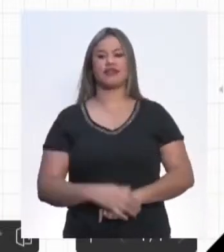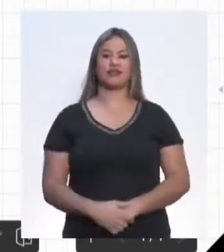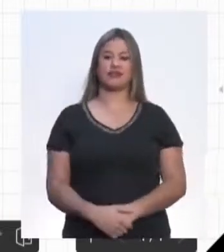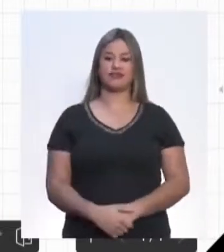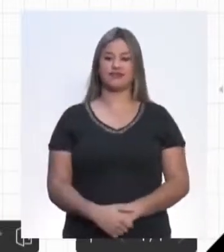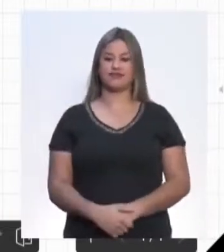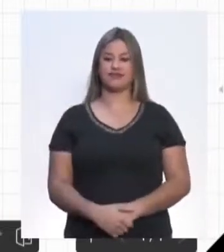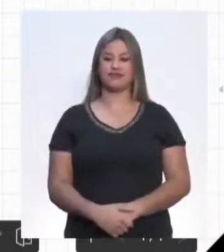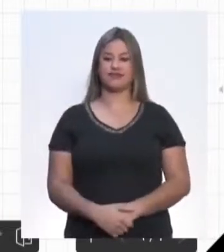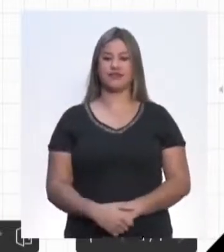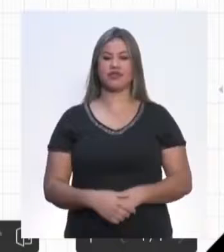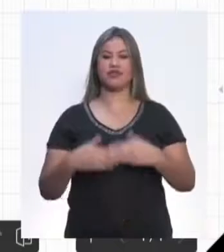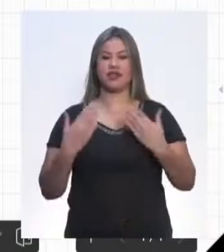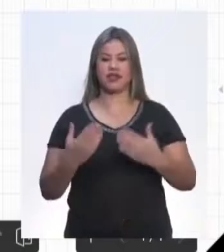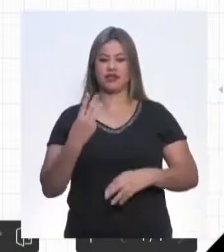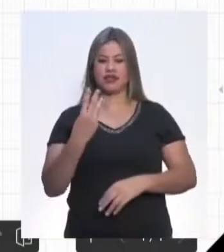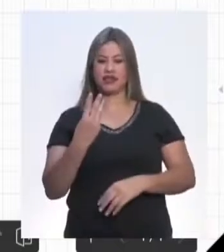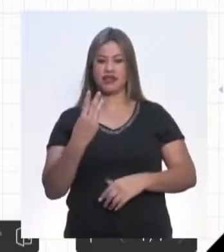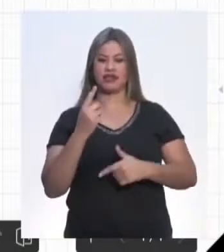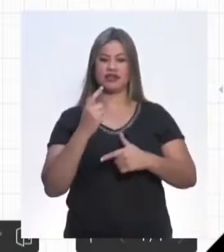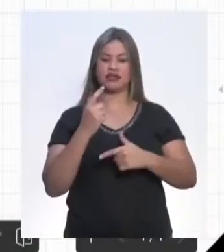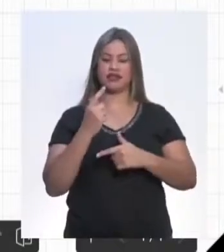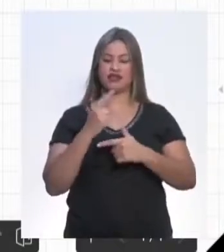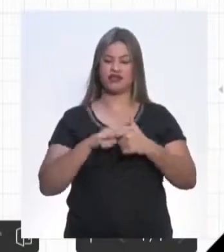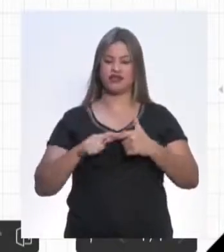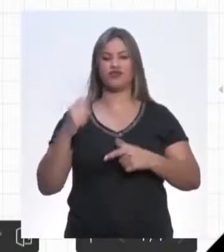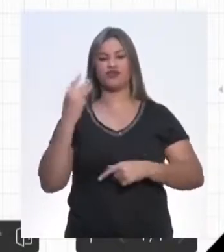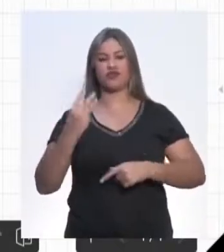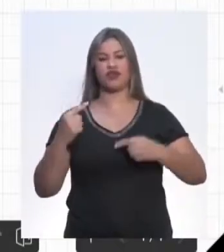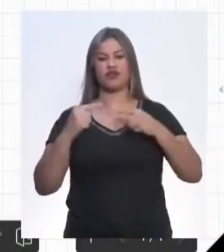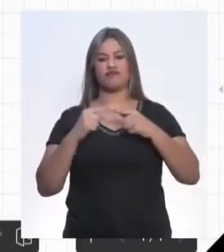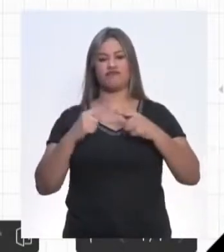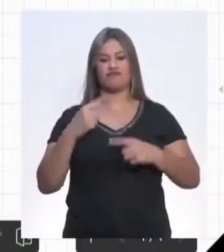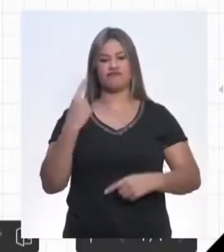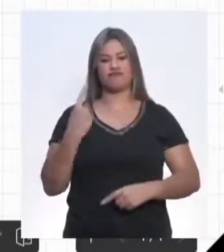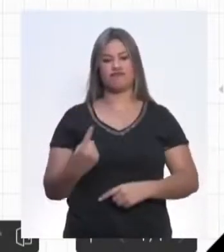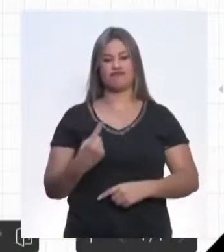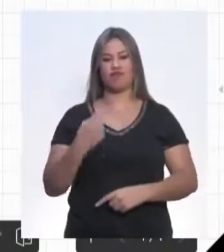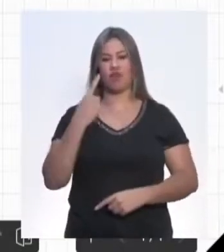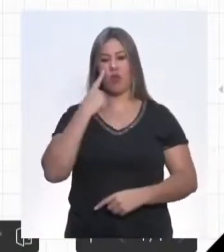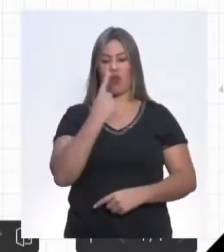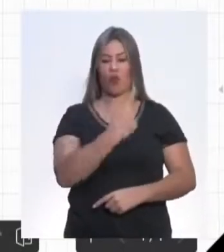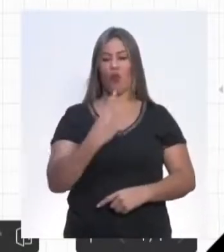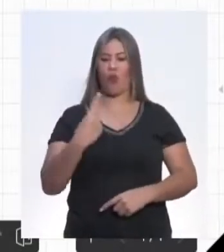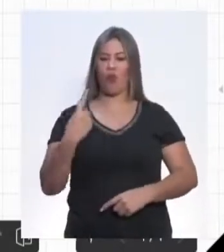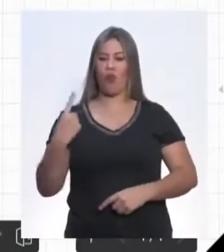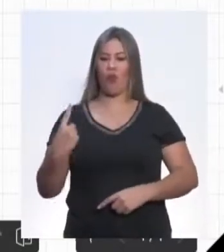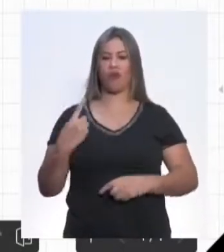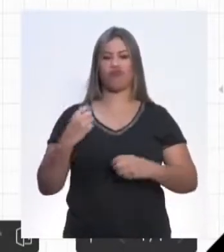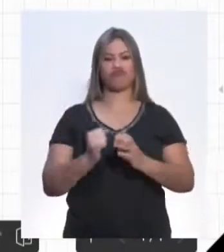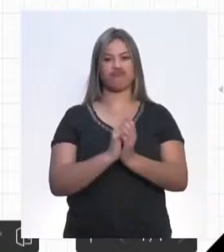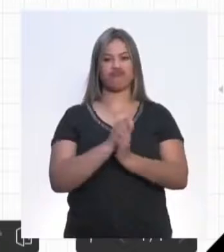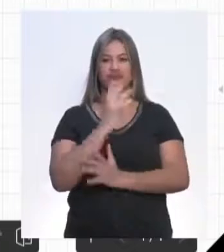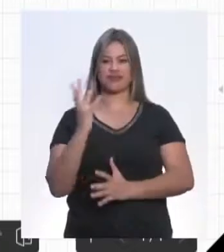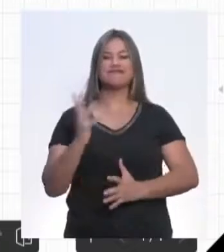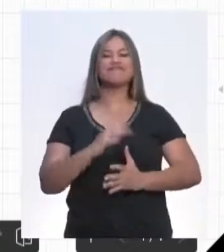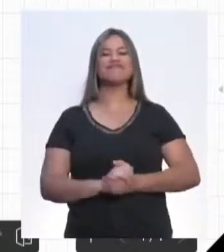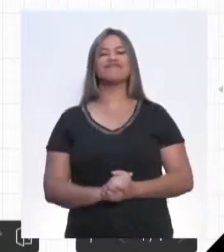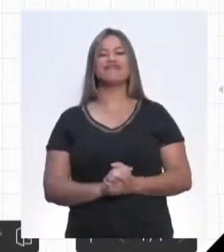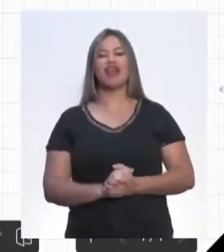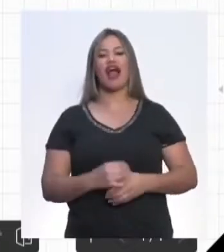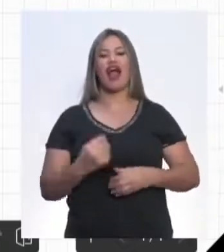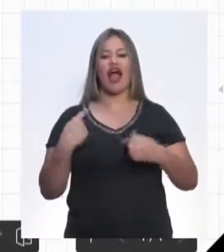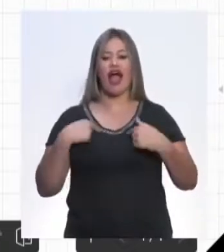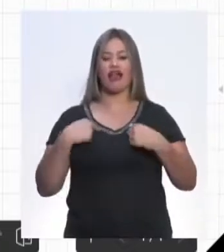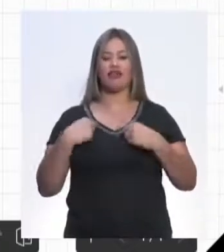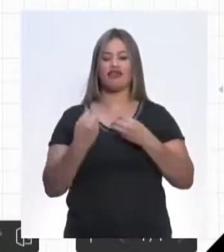próprio 3. E aí, então, 3 dividido por 3. Chegou nesse mundaréu de 1, né? Digamos assim. O que eu faço